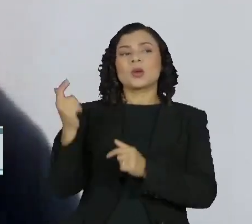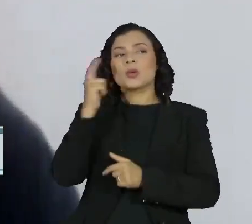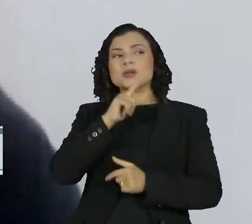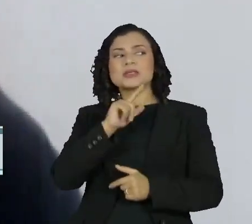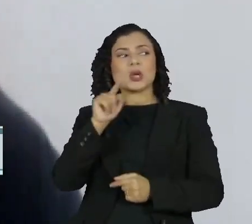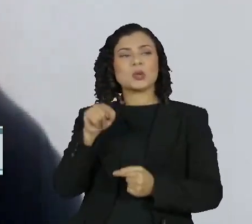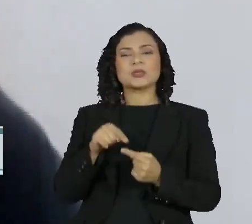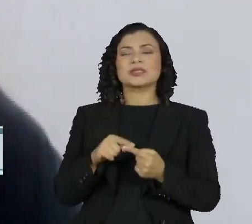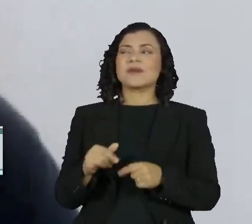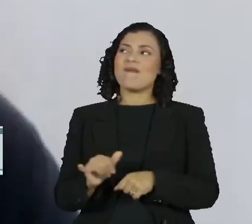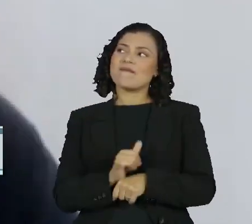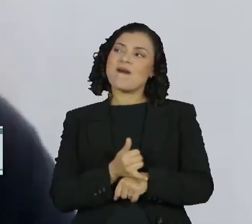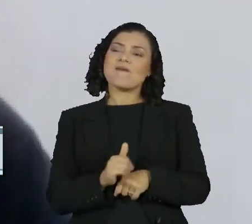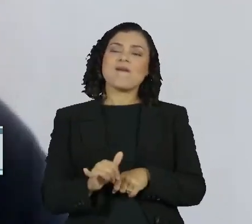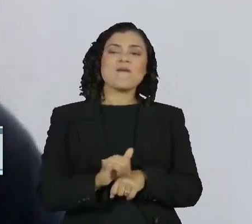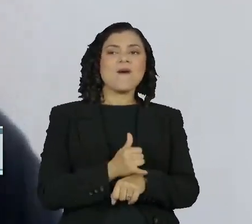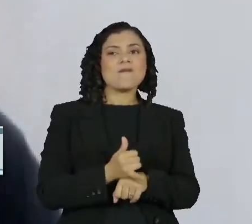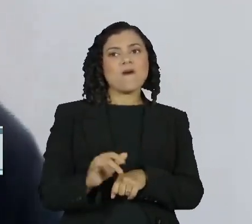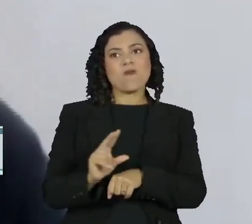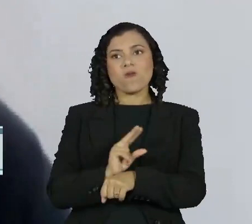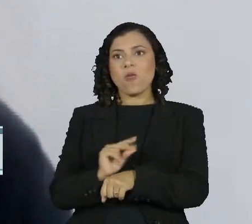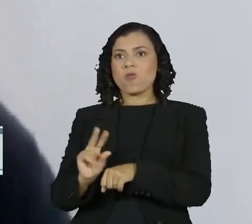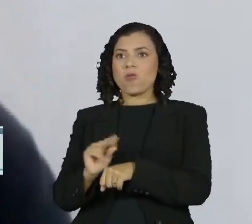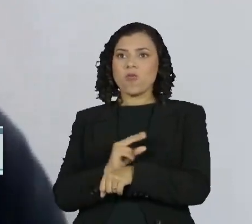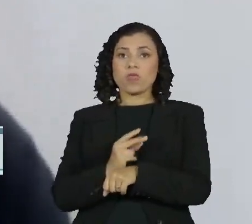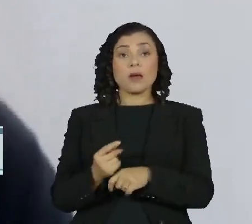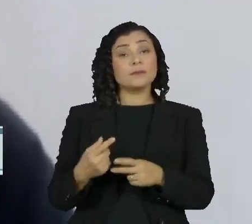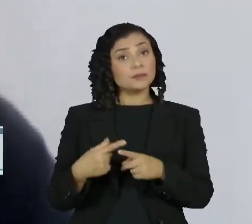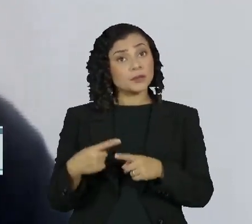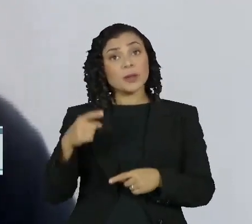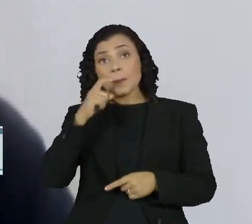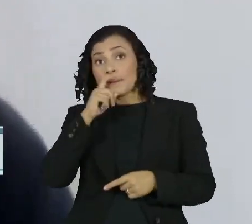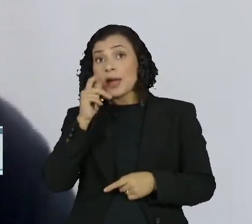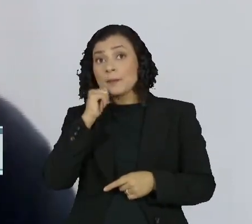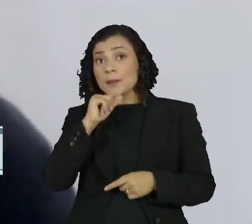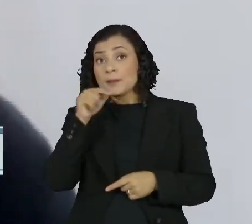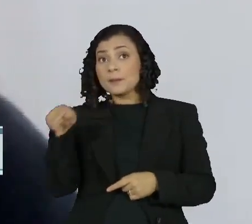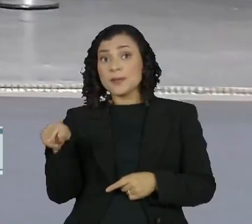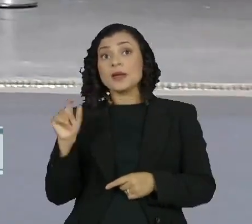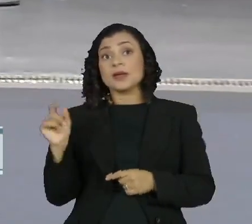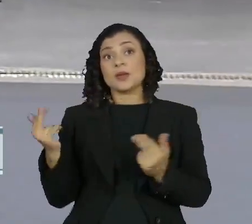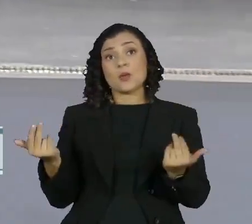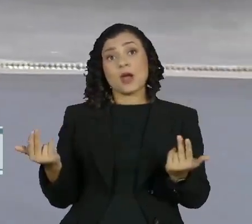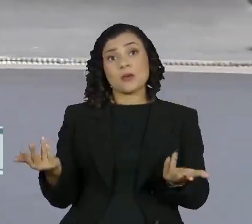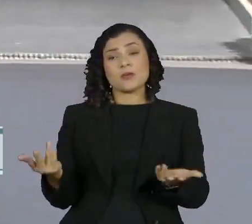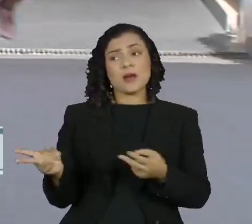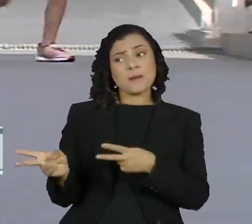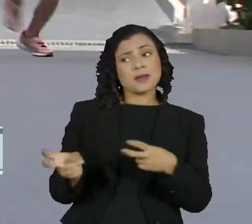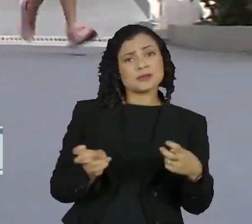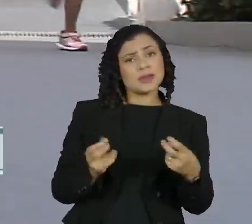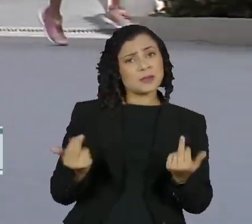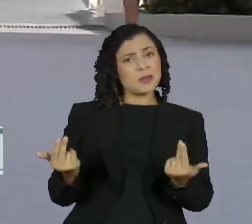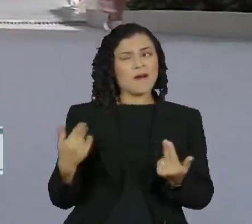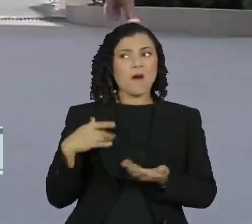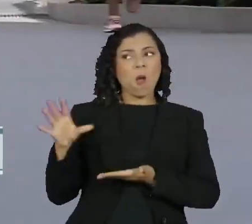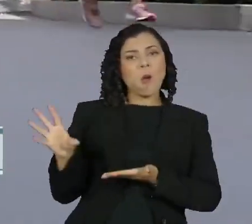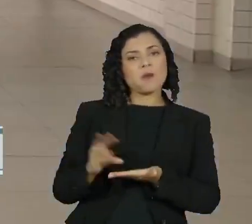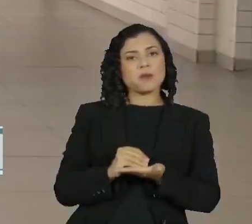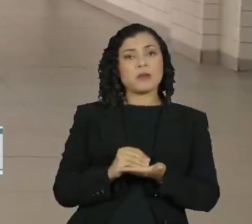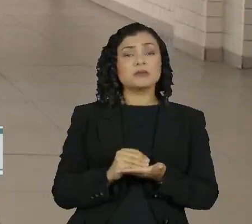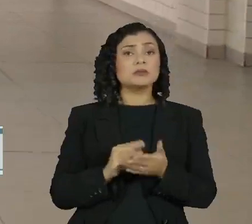que elas querem à medida que elas percebam que os pais delas fazem isso, né? Ainda segundo o estudo,